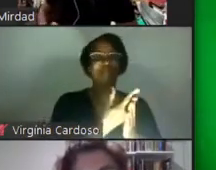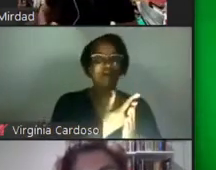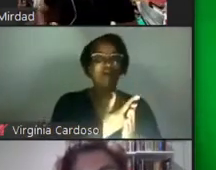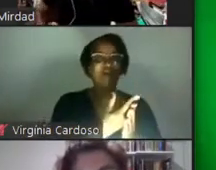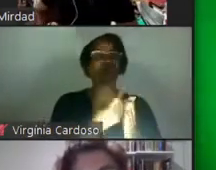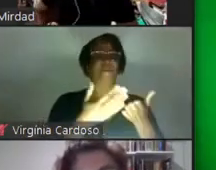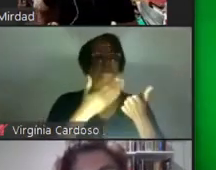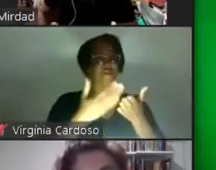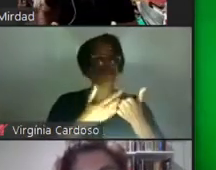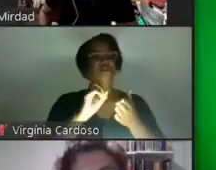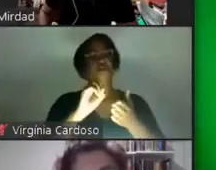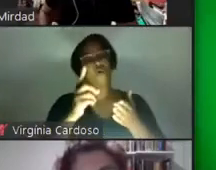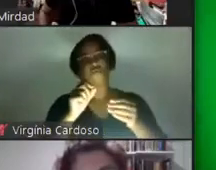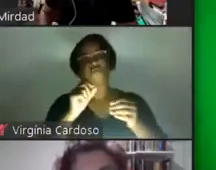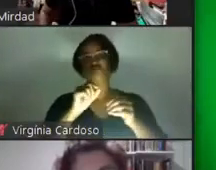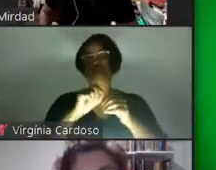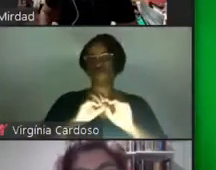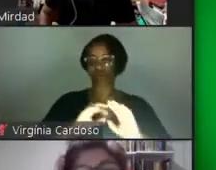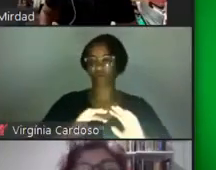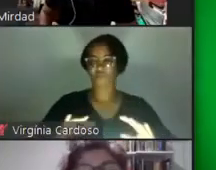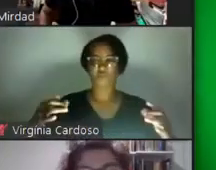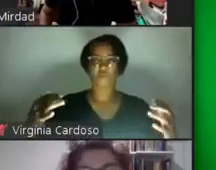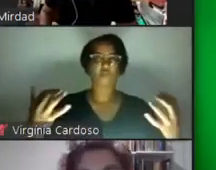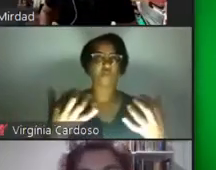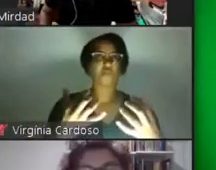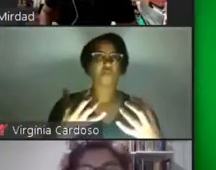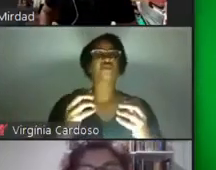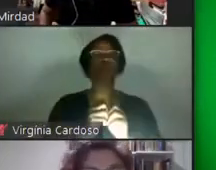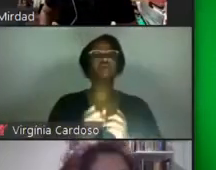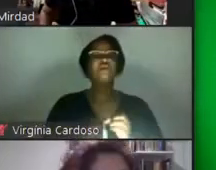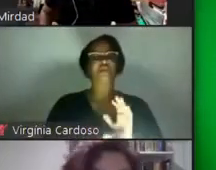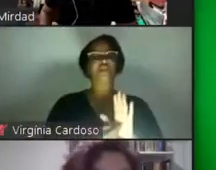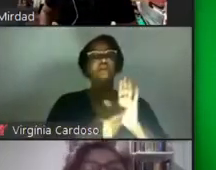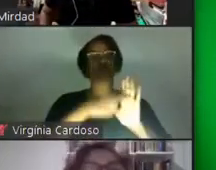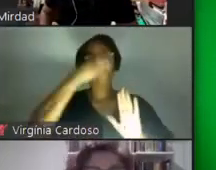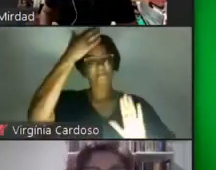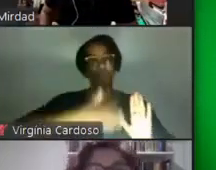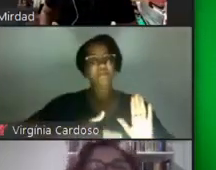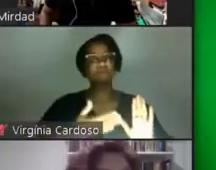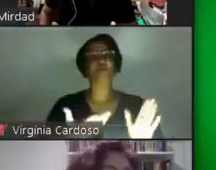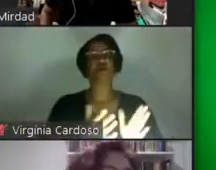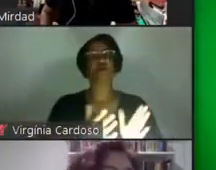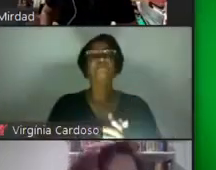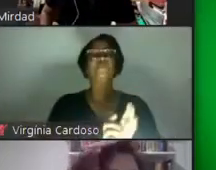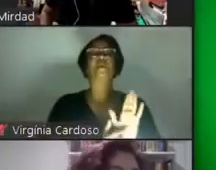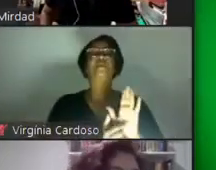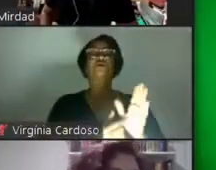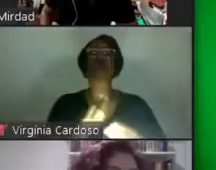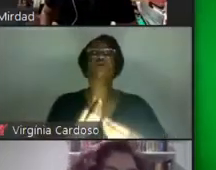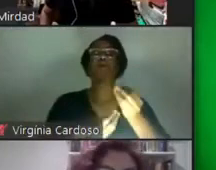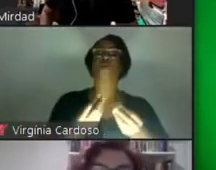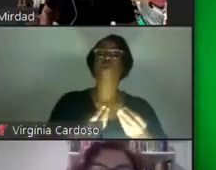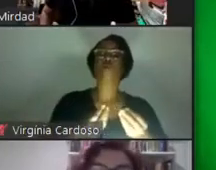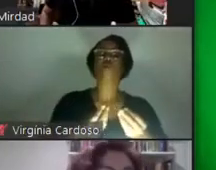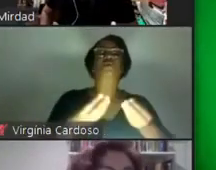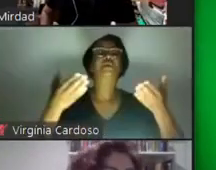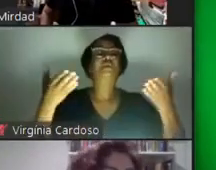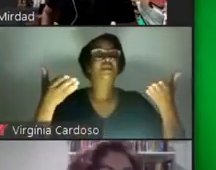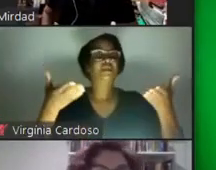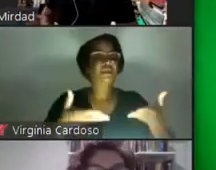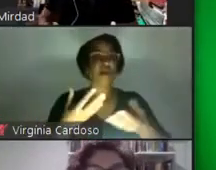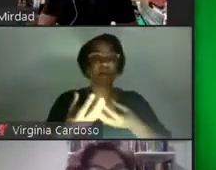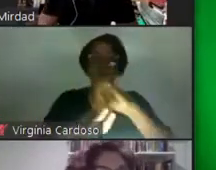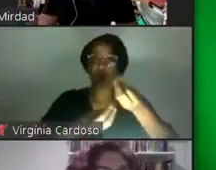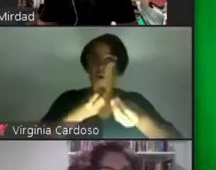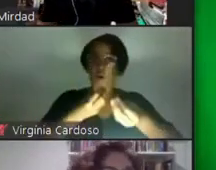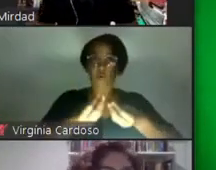juntar as pessoas e lançar o livro presencialmente, a gente tinha como mostrar e como esse livro sair, as pessoas pegavam. E agora, como é que é isso?